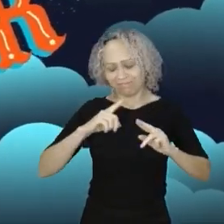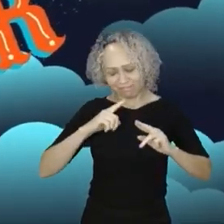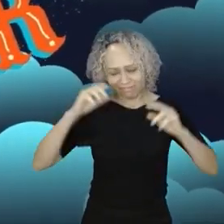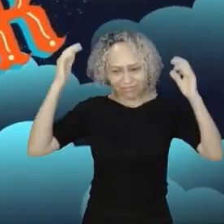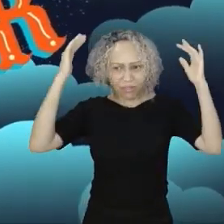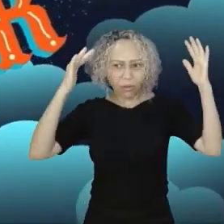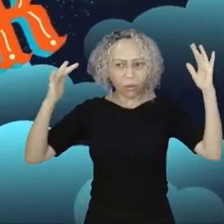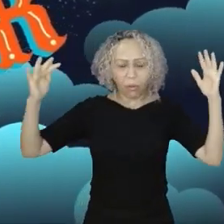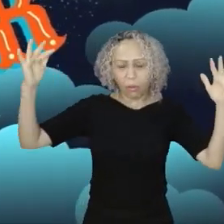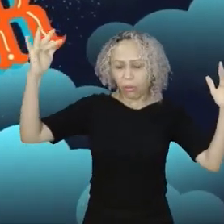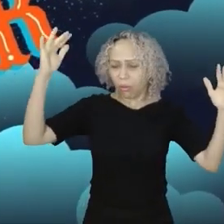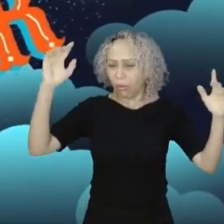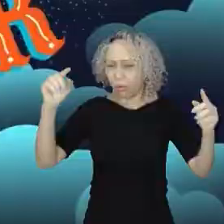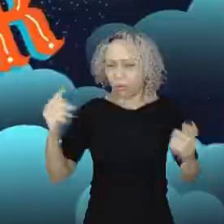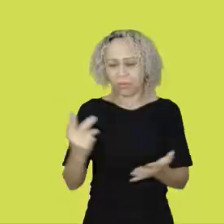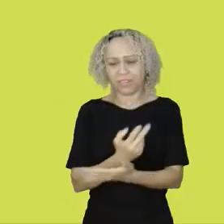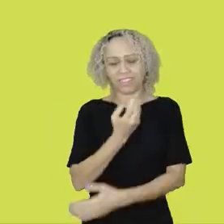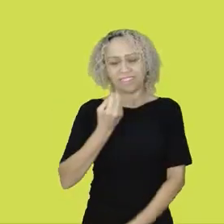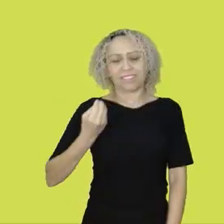viver.